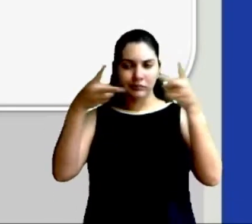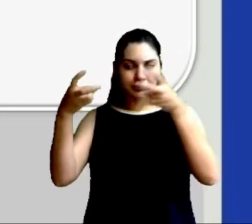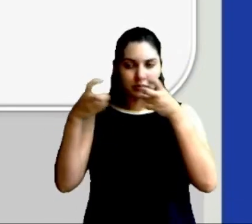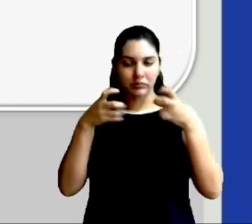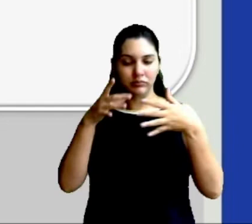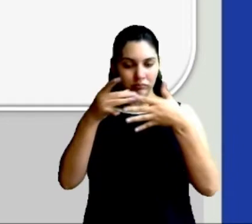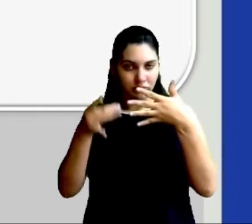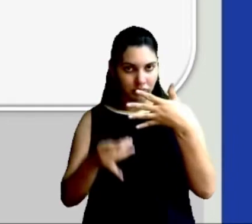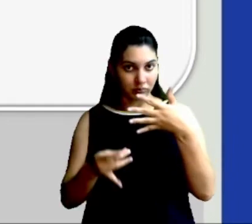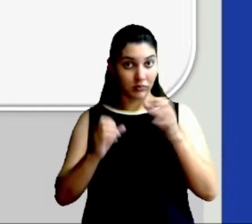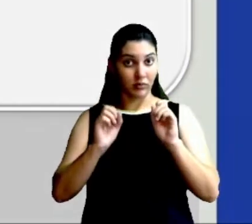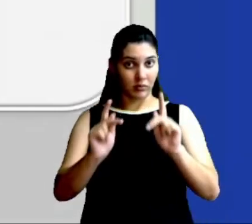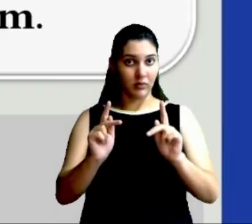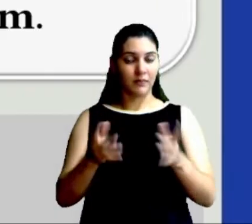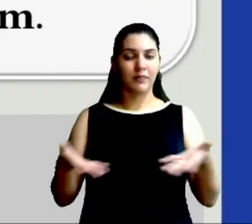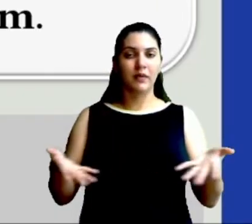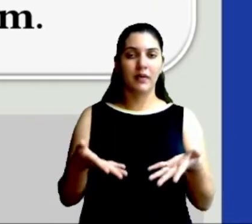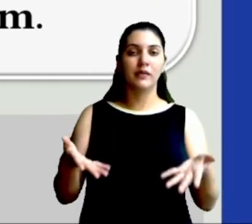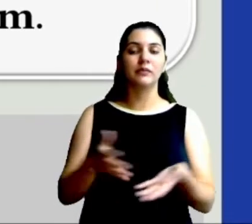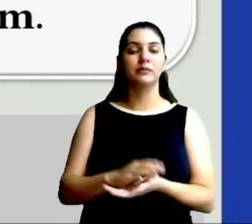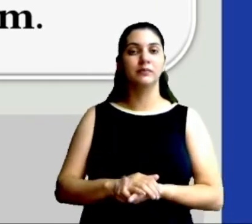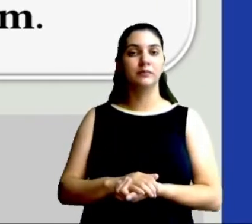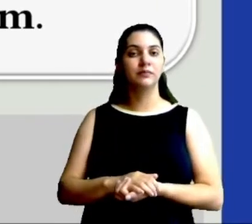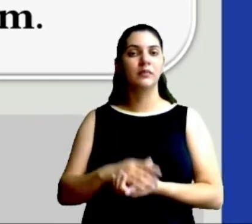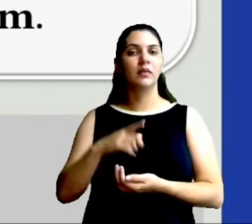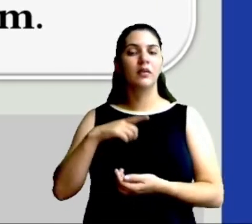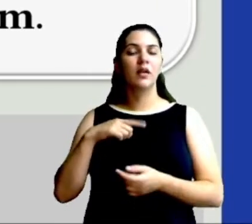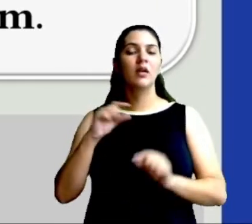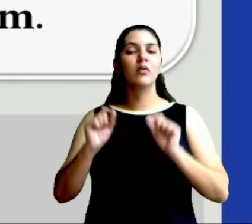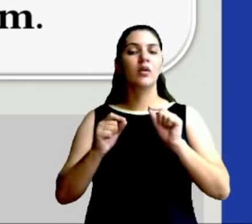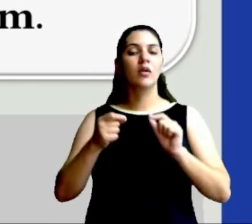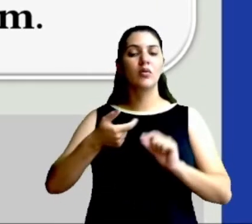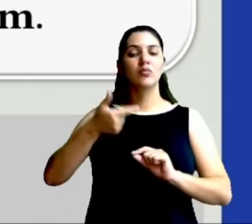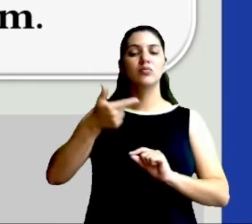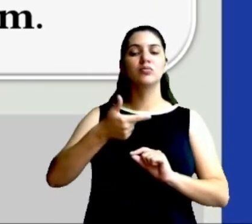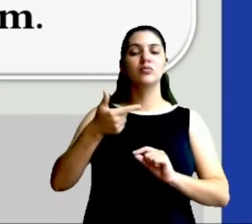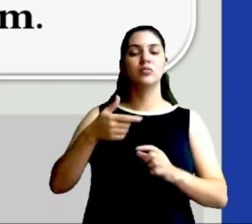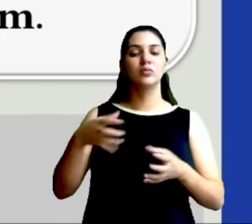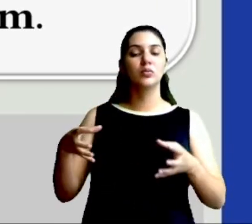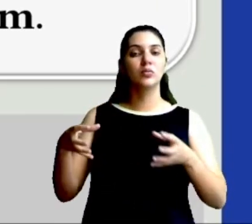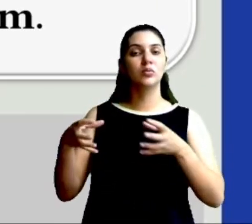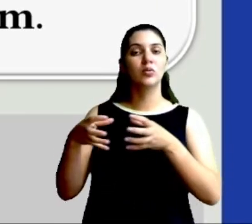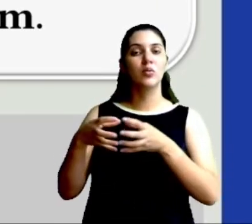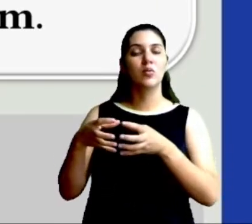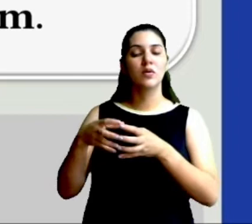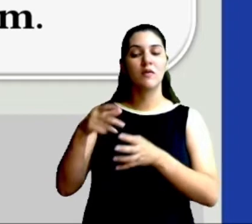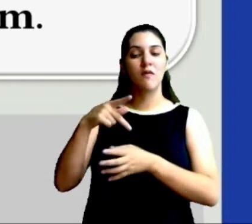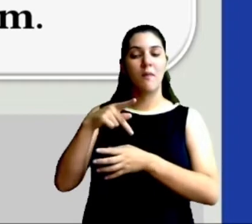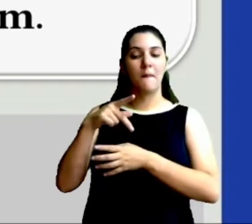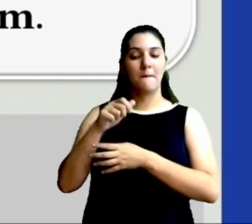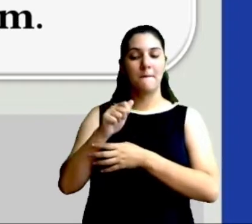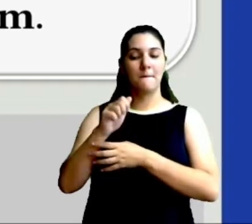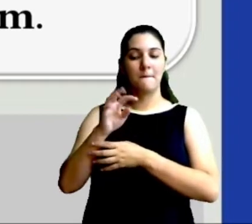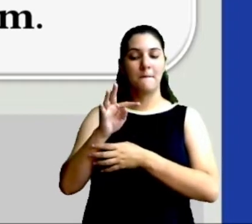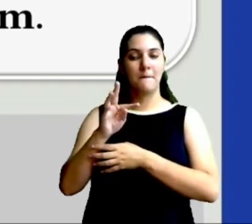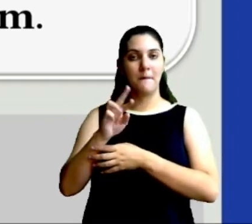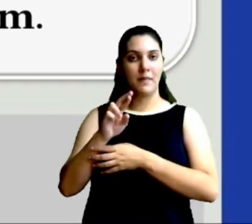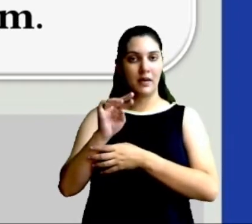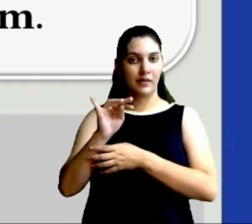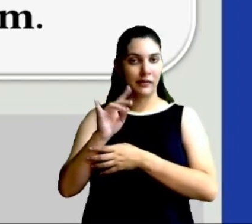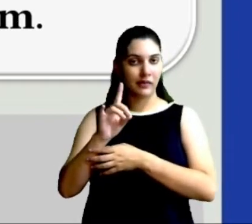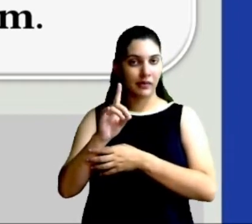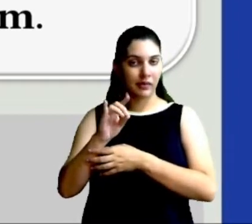detalhes. Agora, e o segundo, coletivos partitivos, é aqueles que indicam sempre